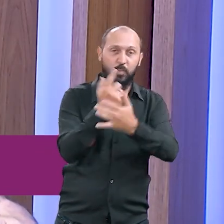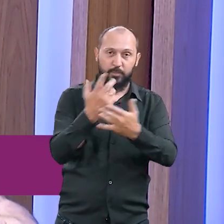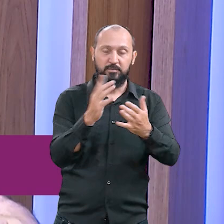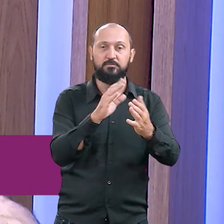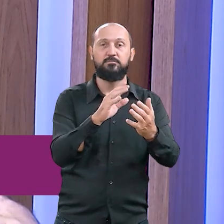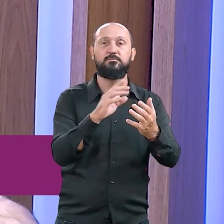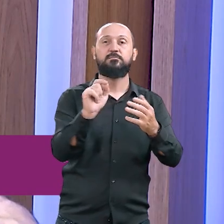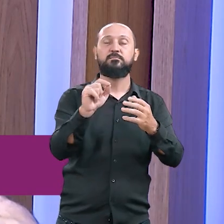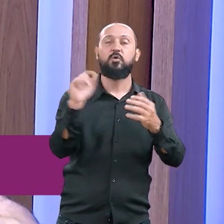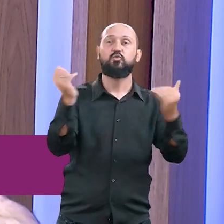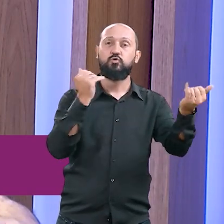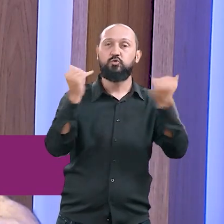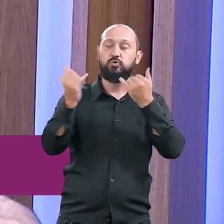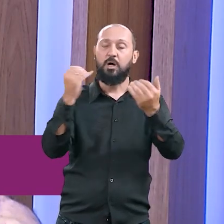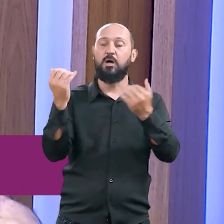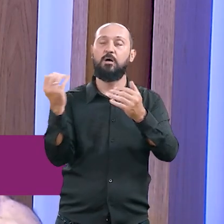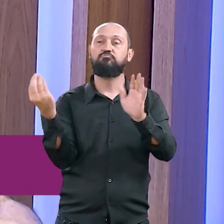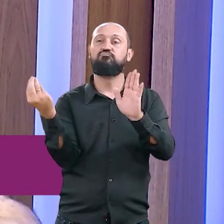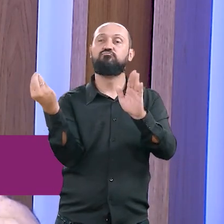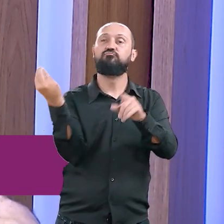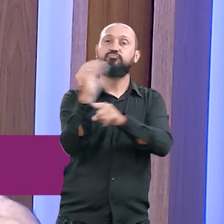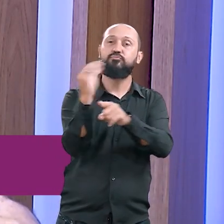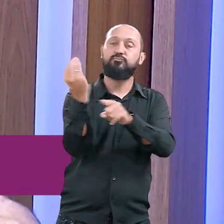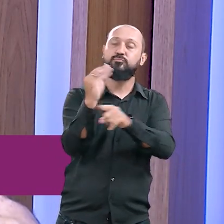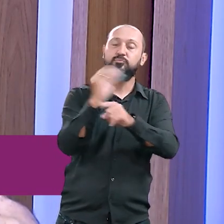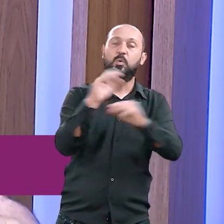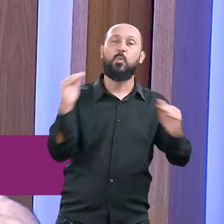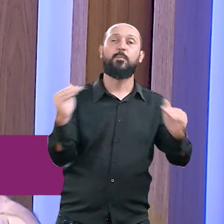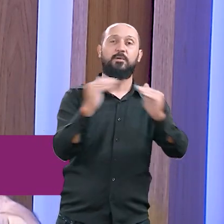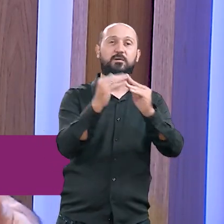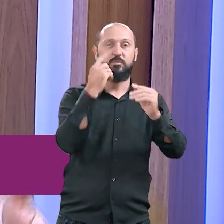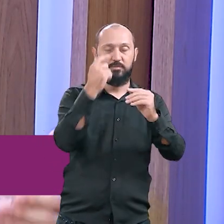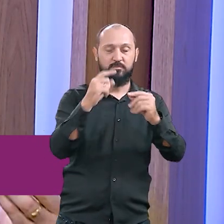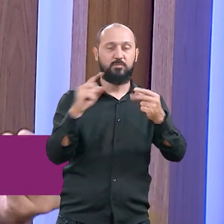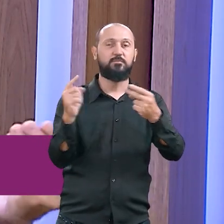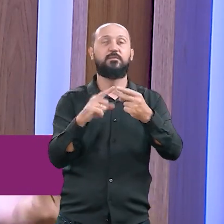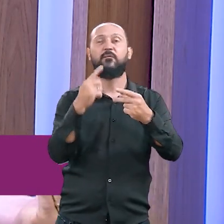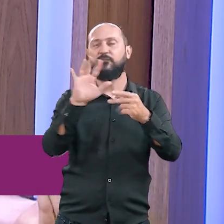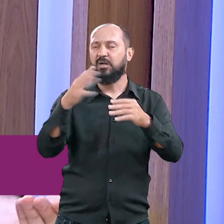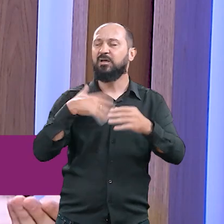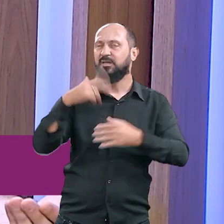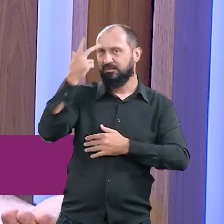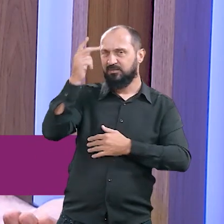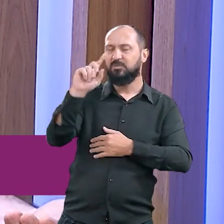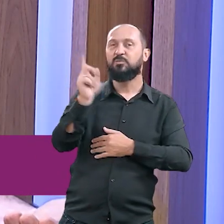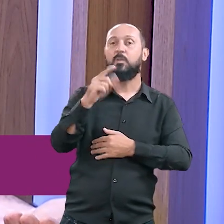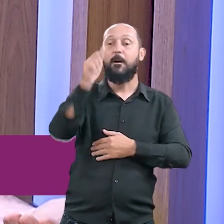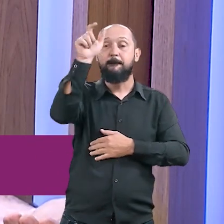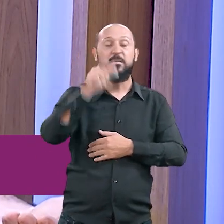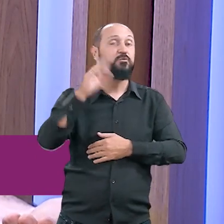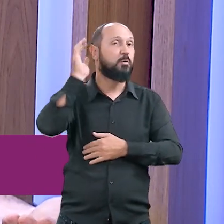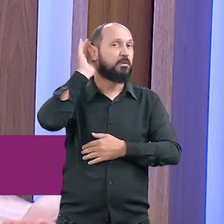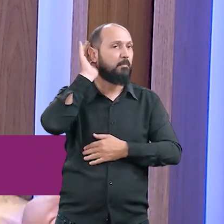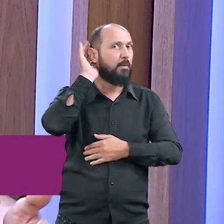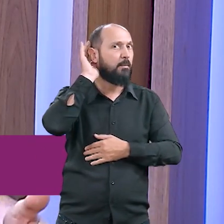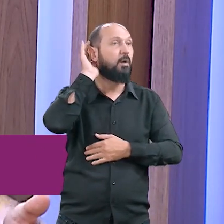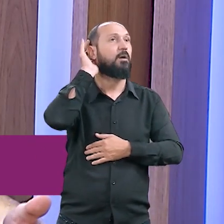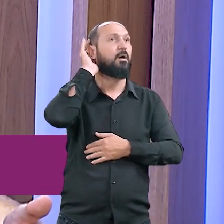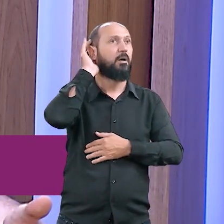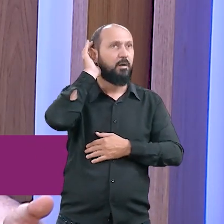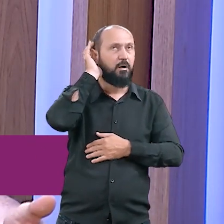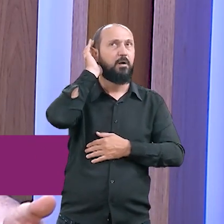e não apertou nada, ele já está guardando as informações, né? Então hoje o usuário tem muito mais controle para deletar as informações